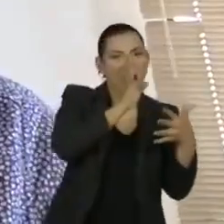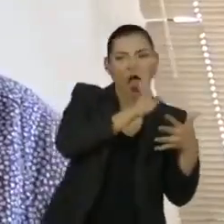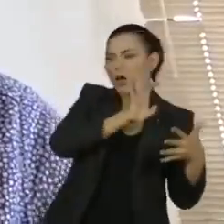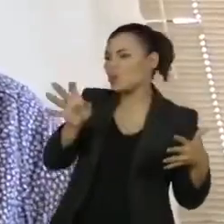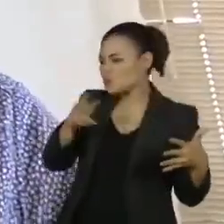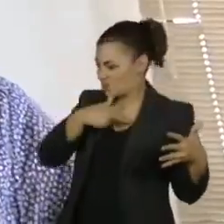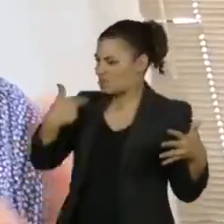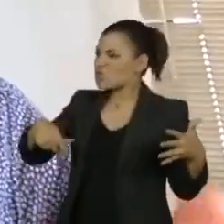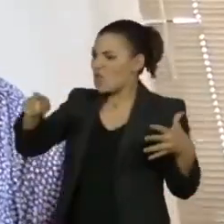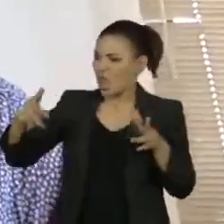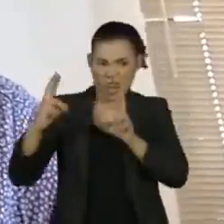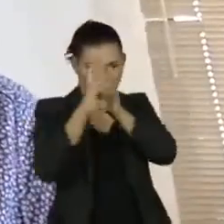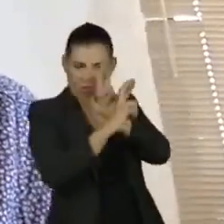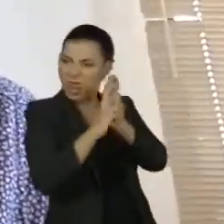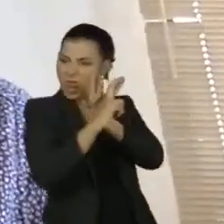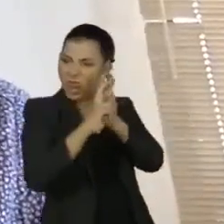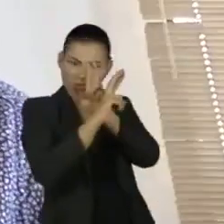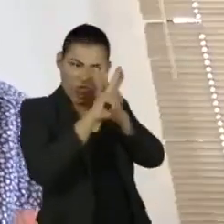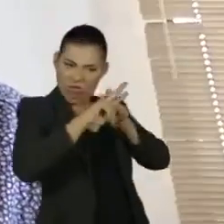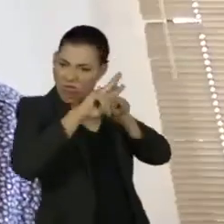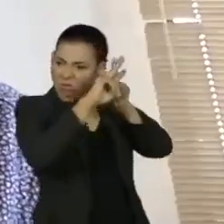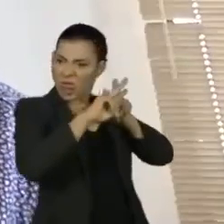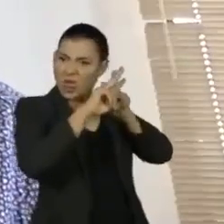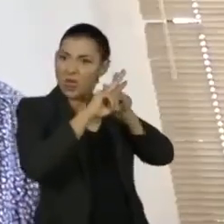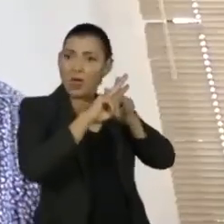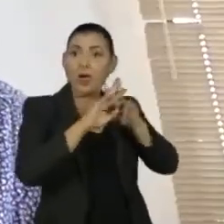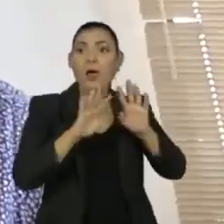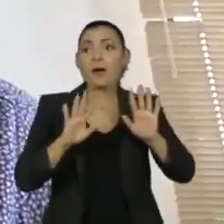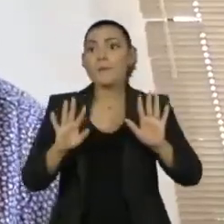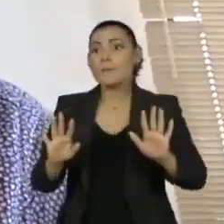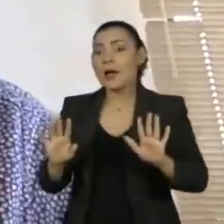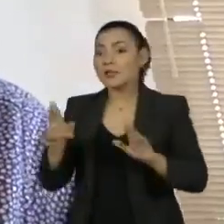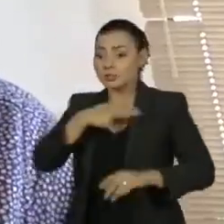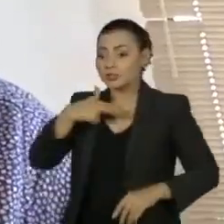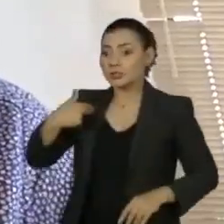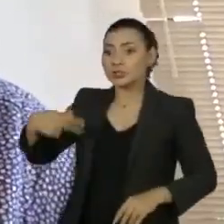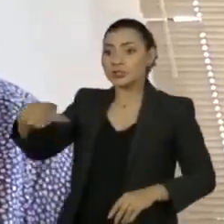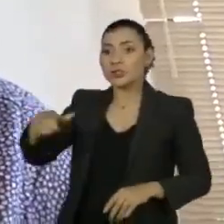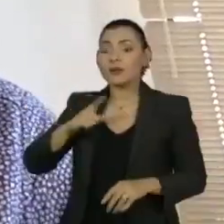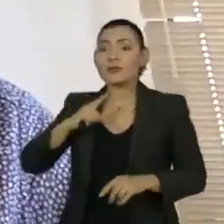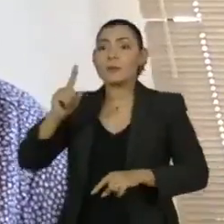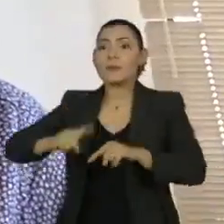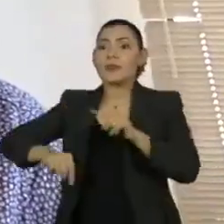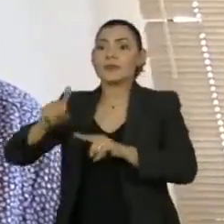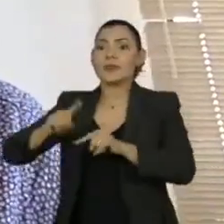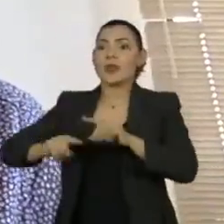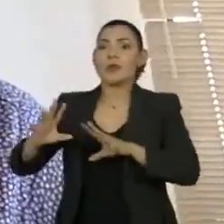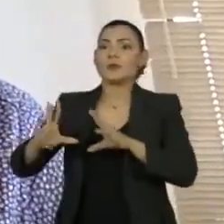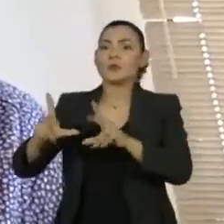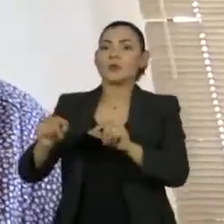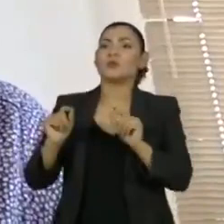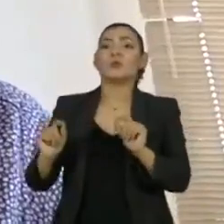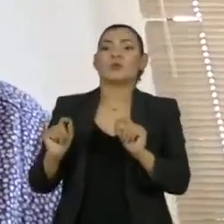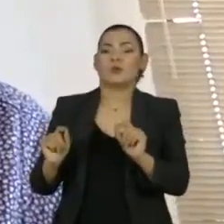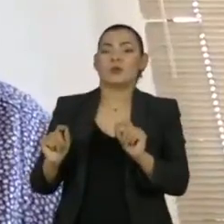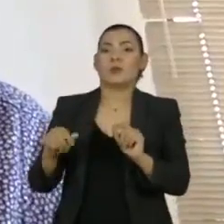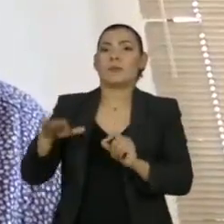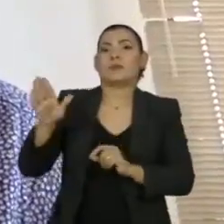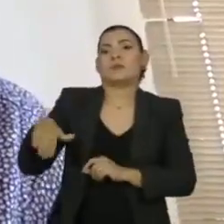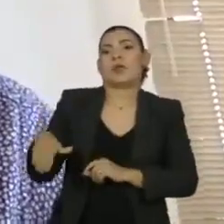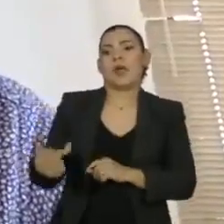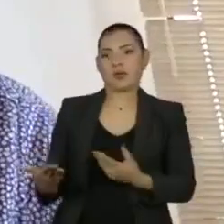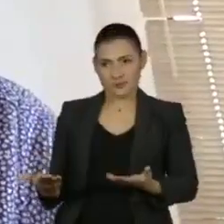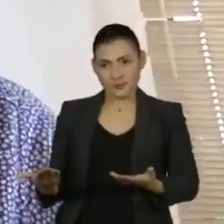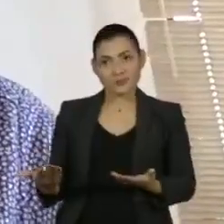de espionagem e, do lado contrário, a China subsidia muito os seus produtos, tornando-os muitas vezes mais